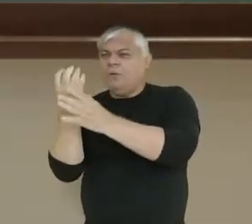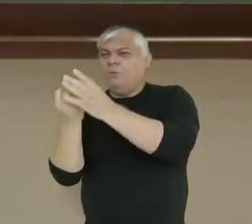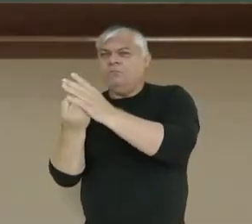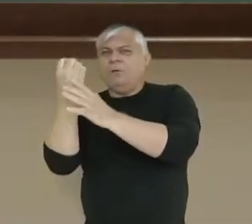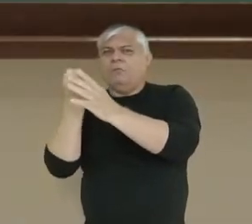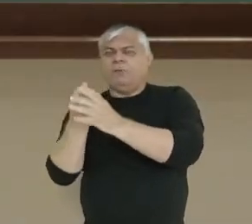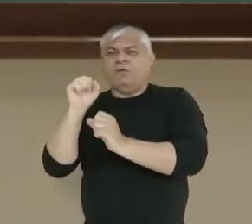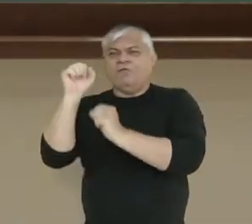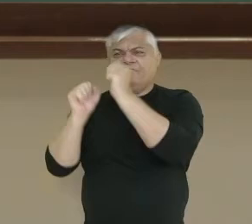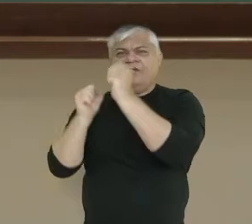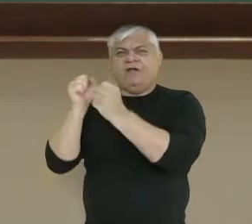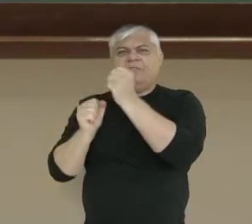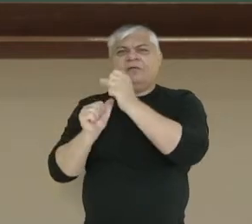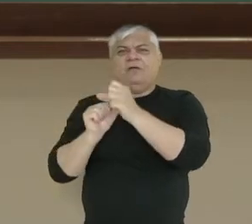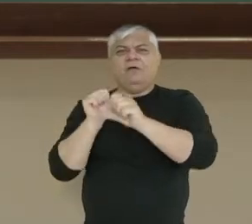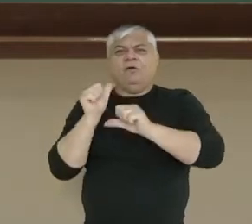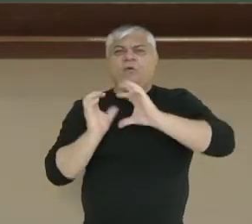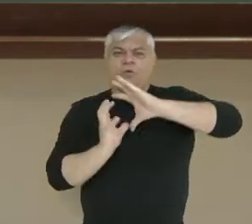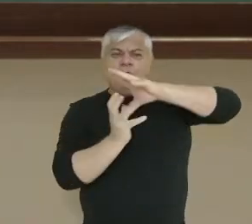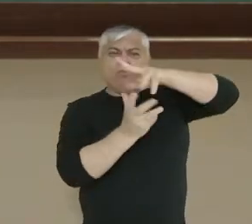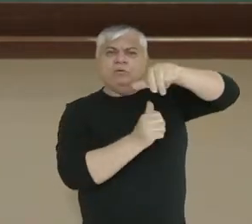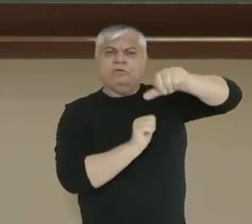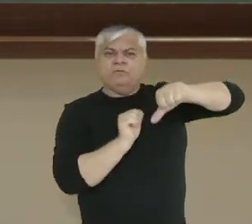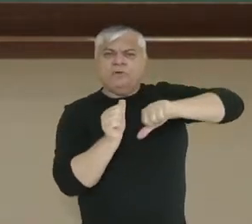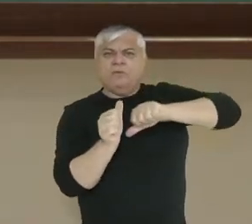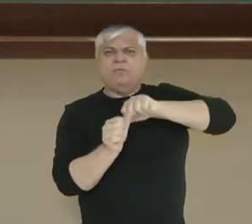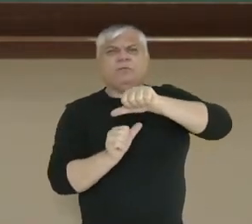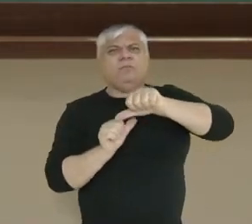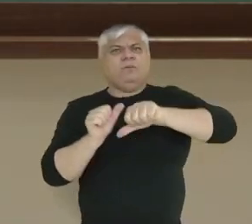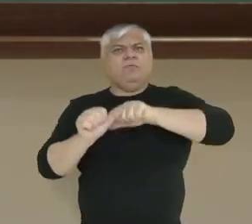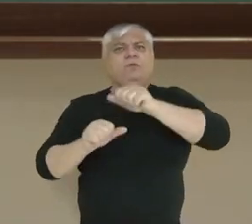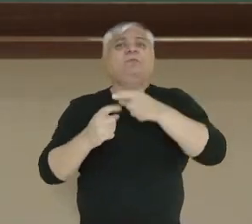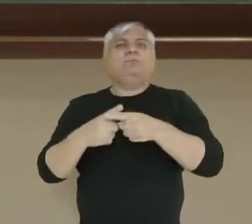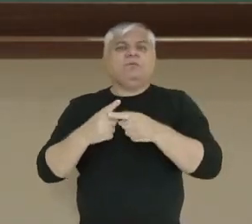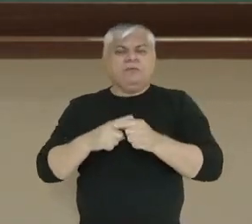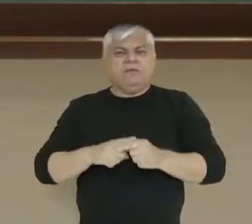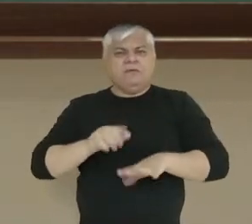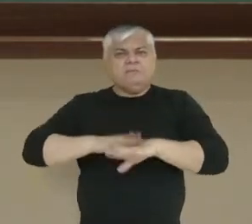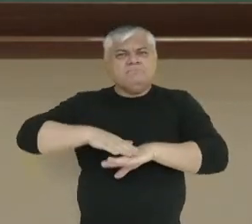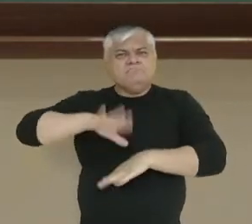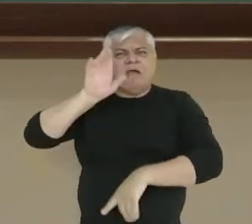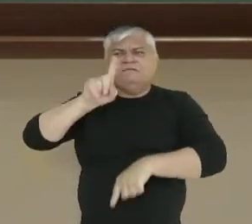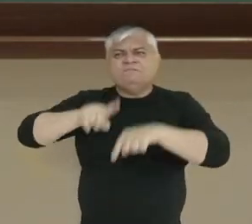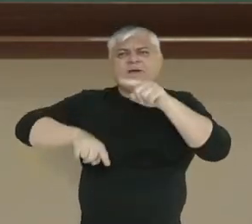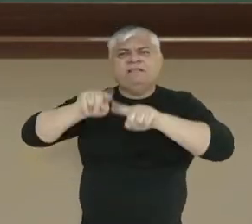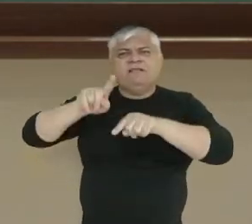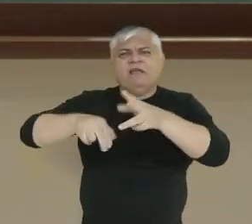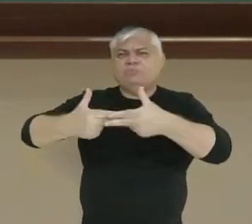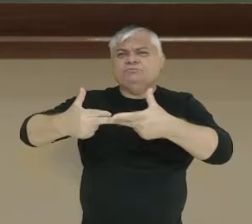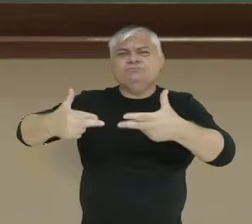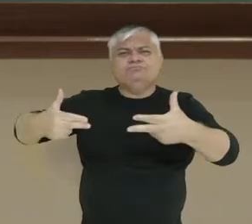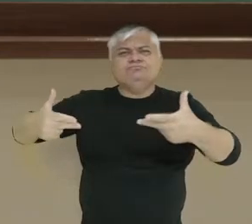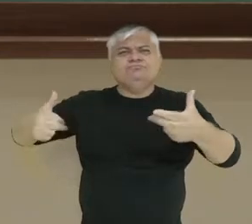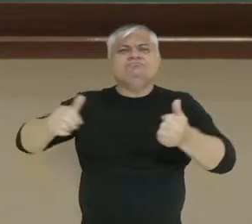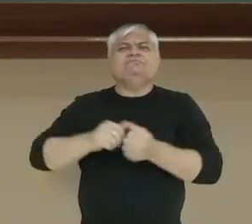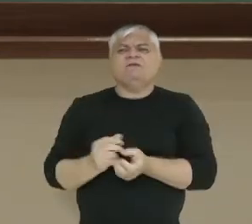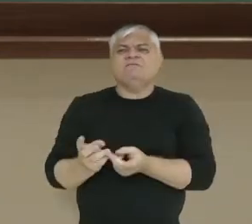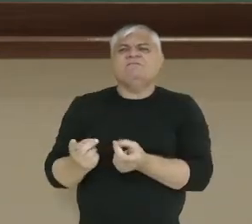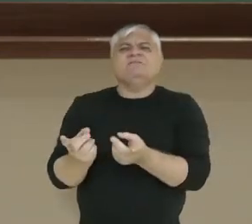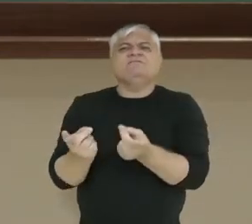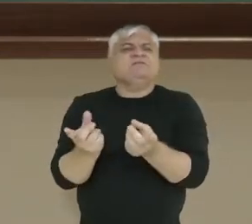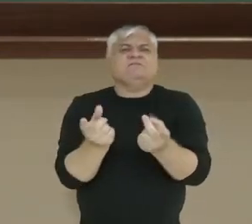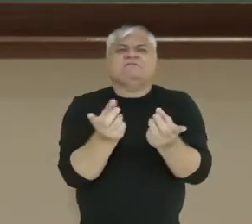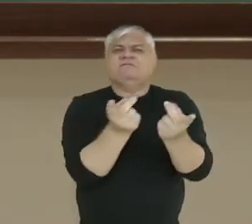vai modificar. O mundo vai modificar porque você vai ter mais materiais sendo expostos e colocados